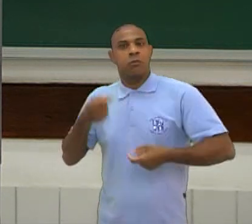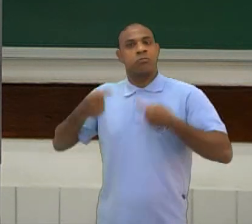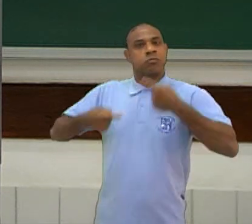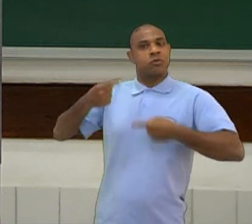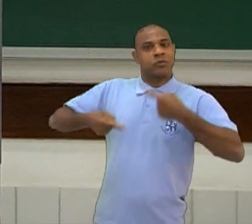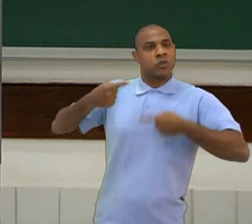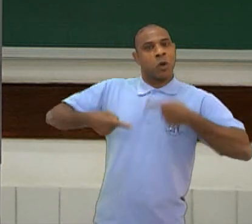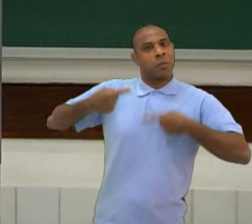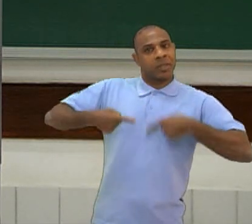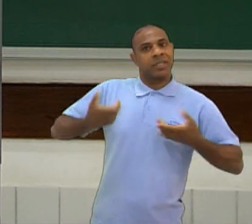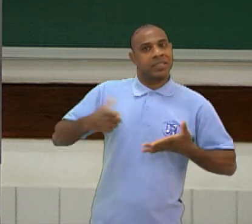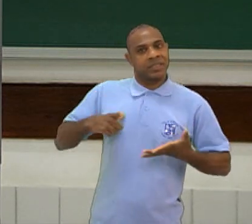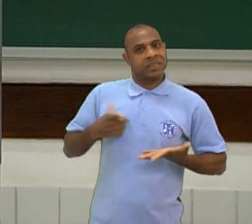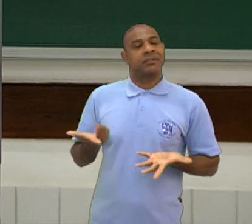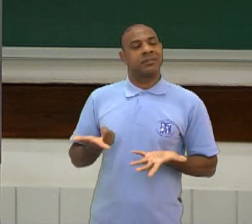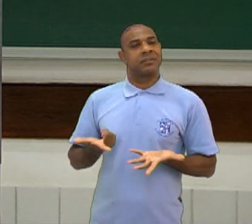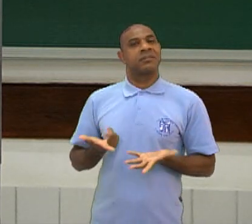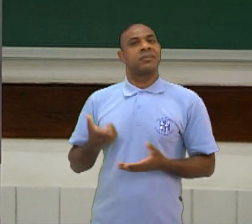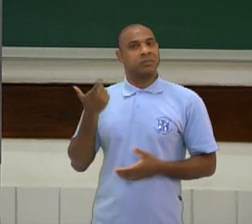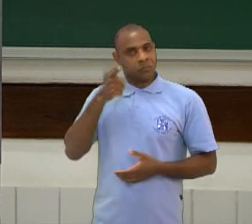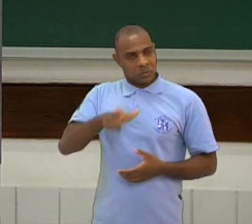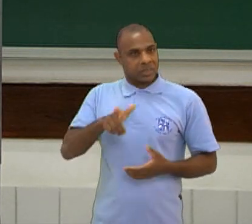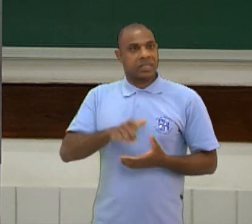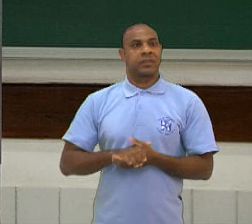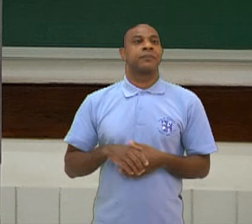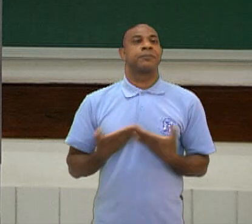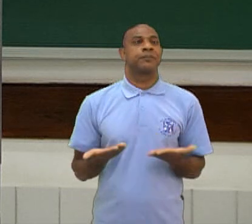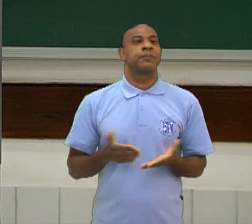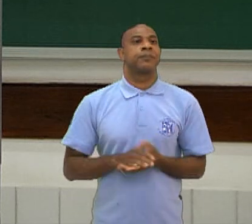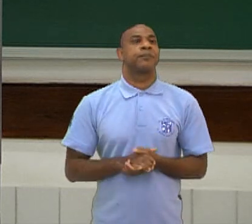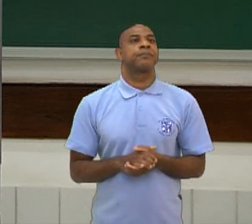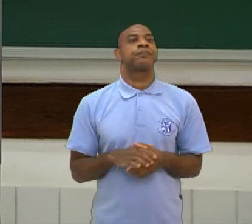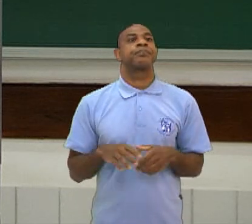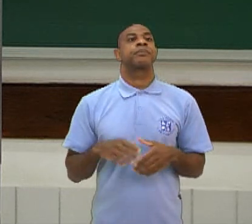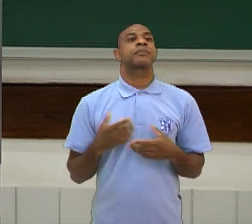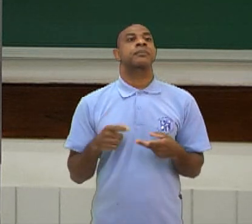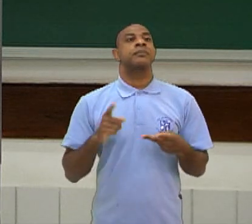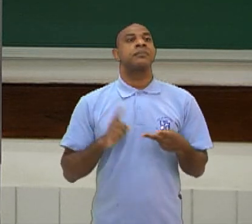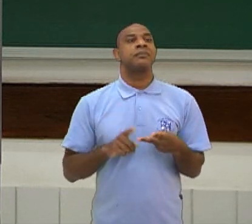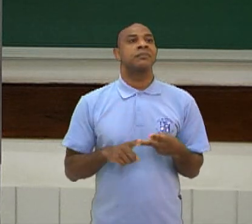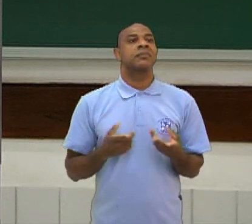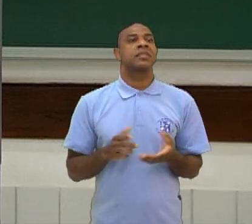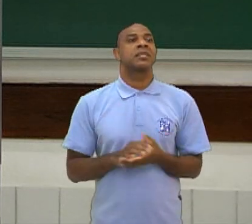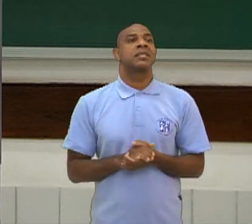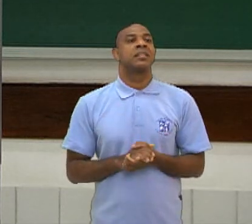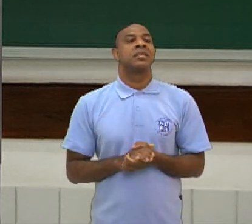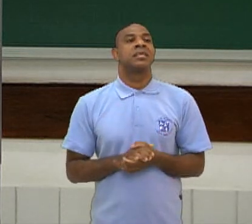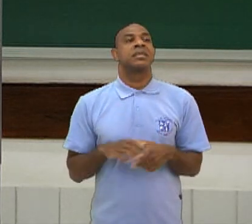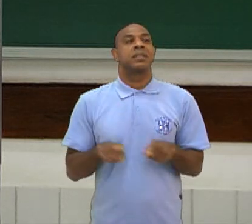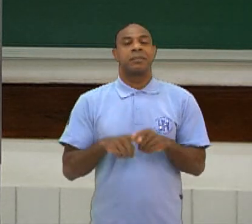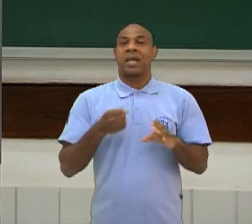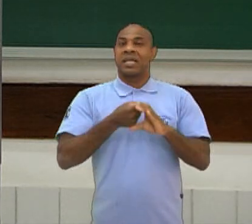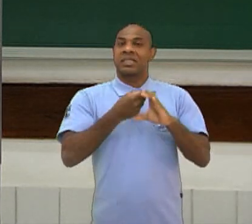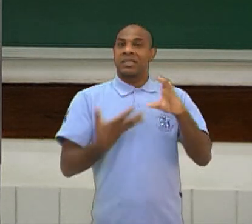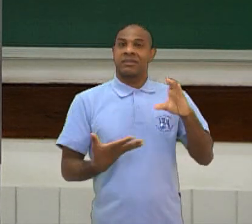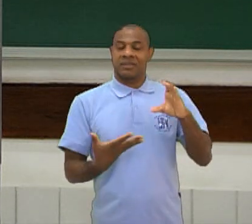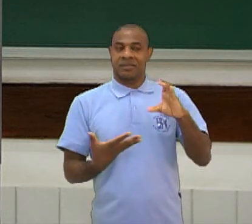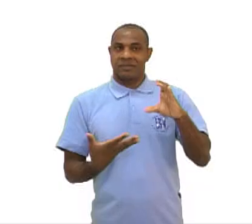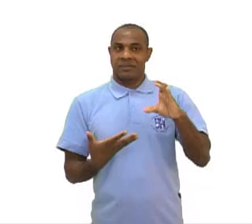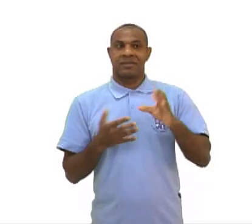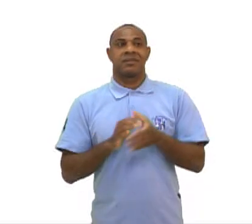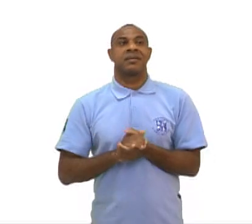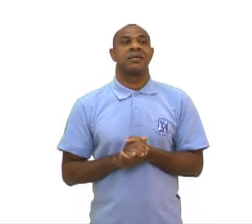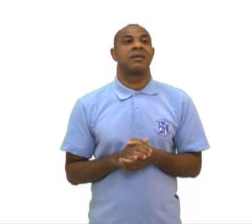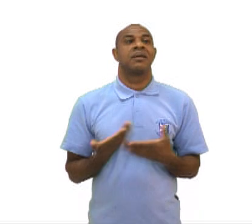líder carismático eleito pelo voto direto, que é a característica desse período da história. Olha as características lá da República